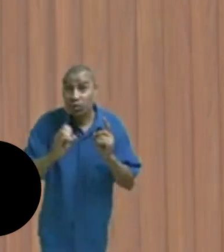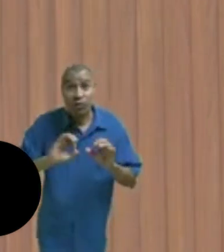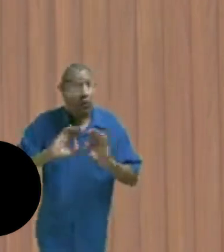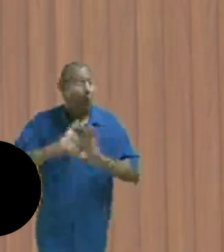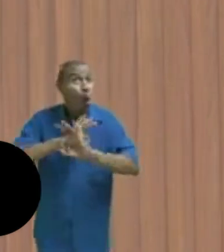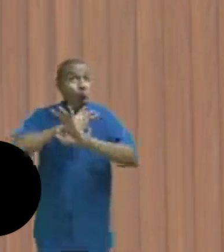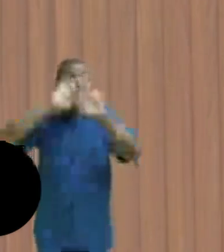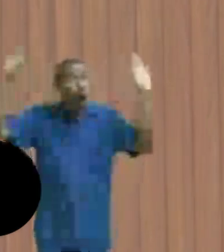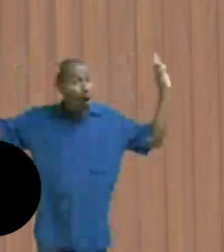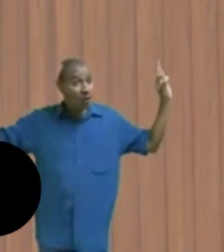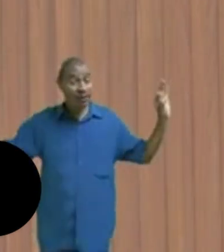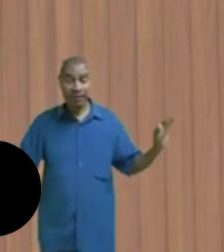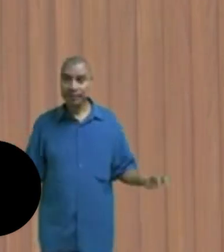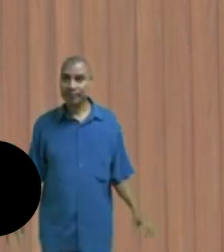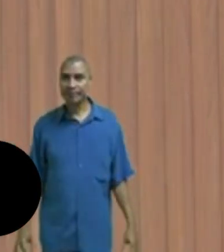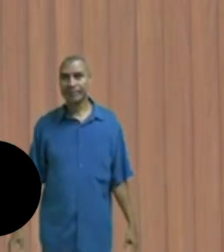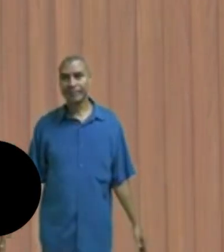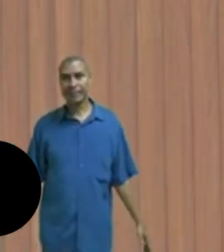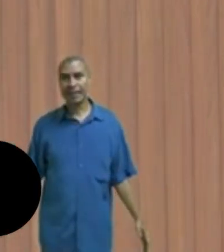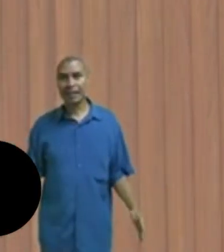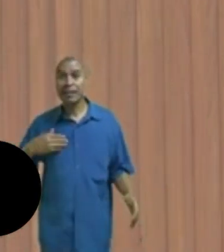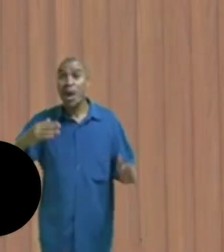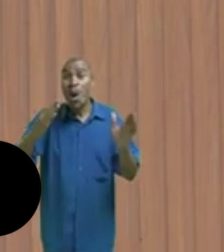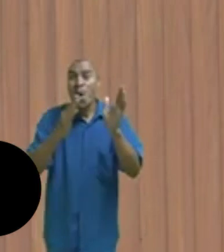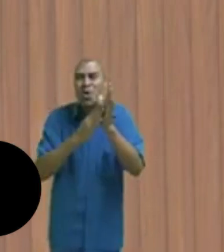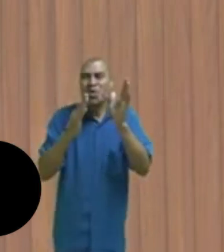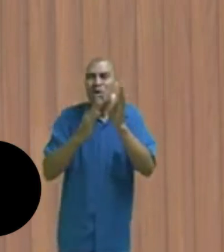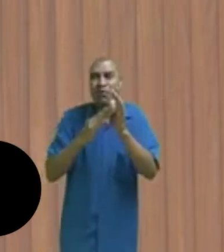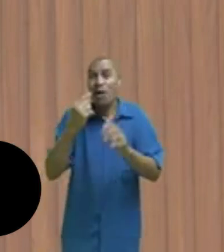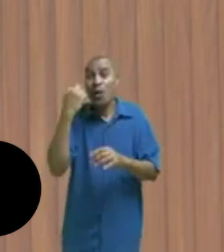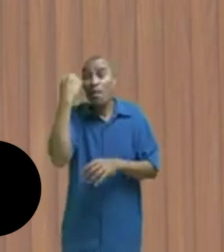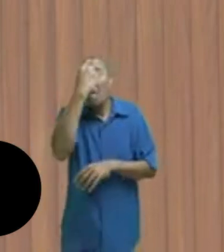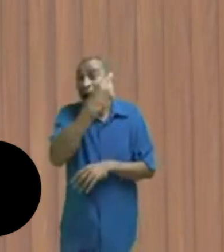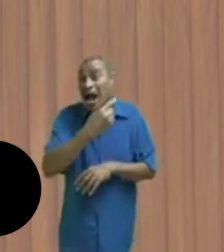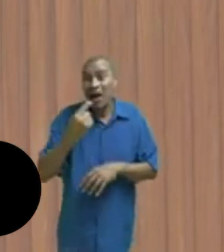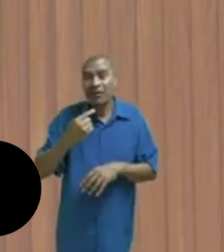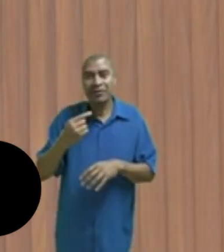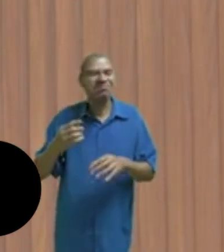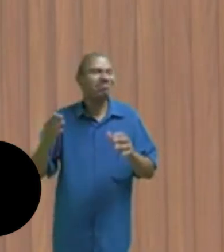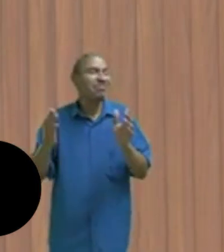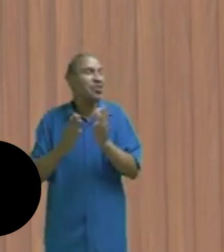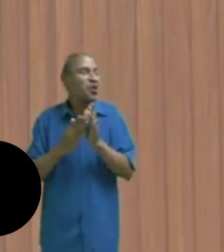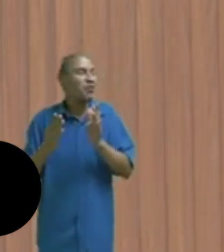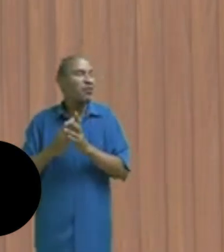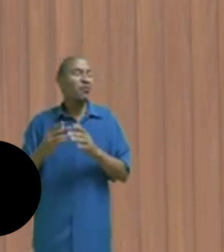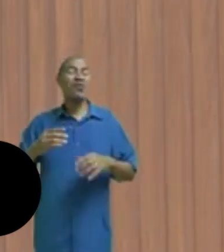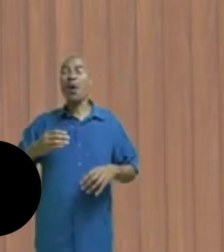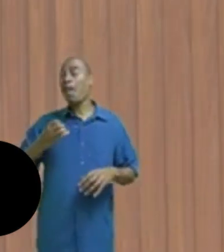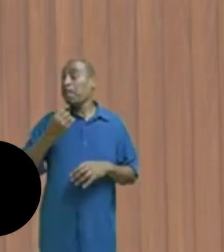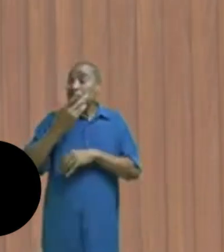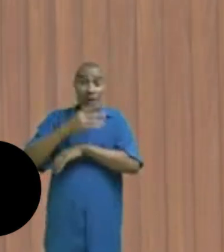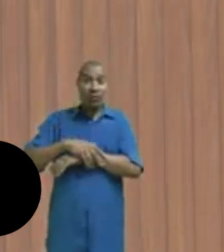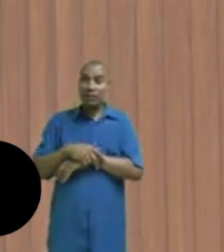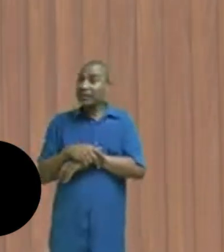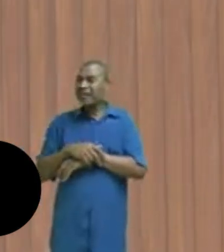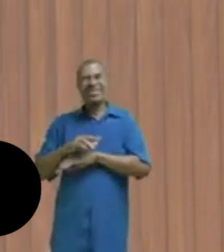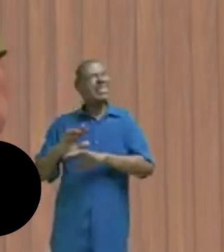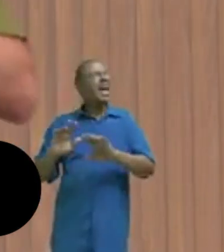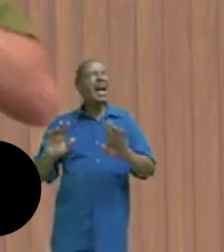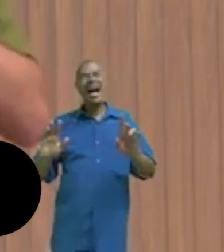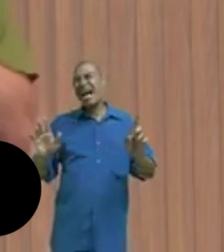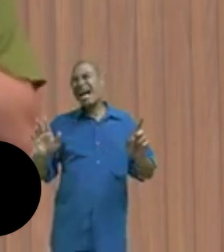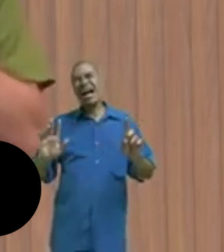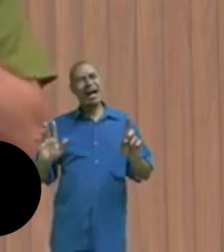bênção. Se o louvor durar 1h30, nossa, hoje o louvor foi uma bênção. Como se toda a nossa relação com